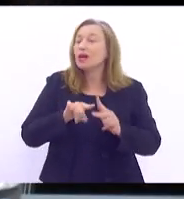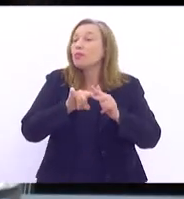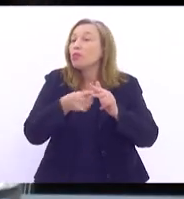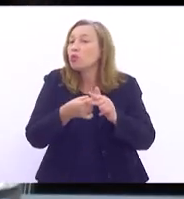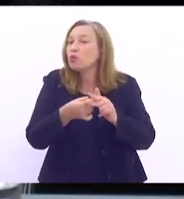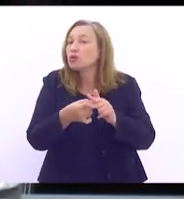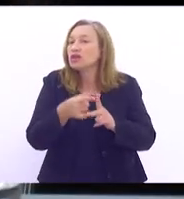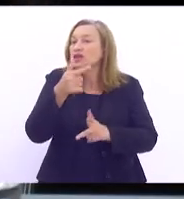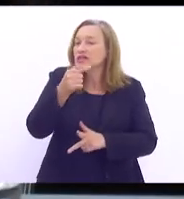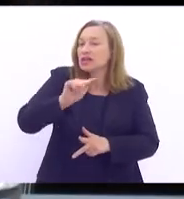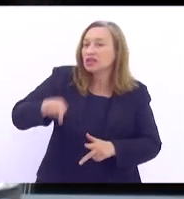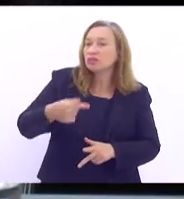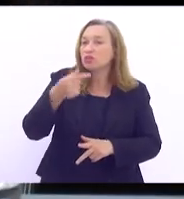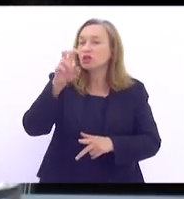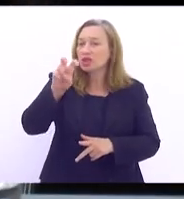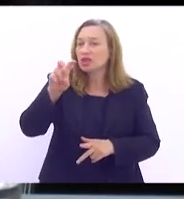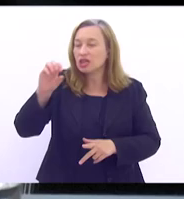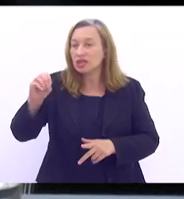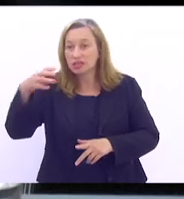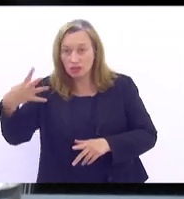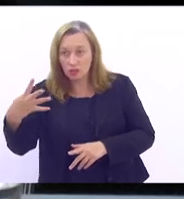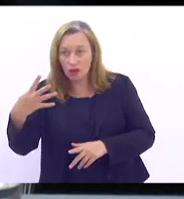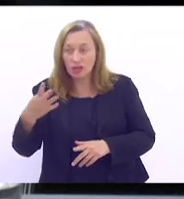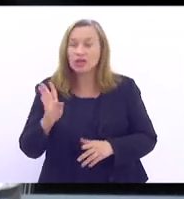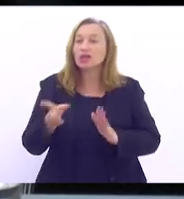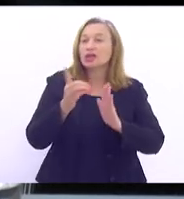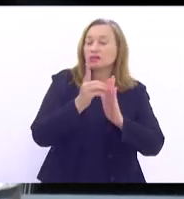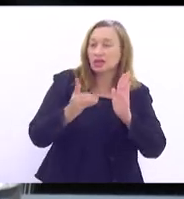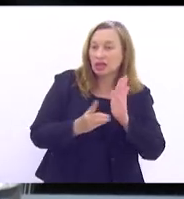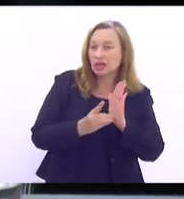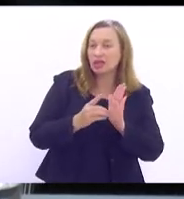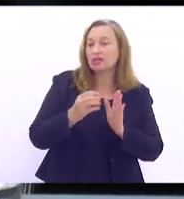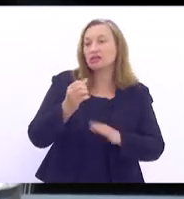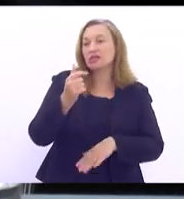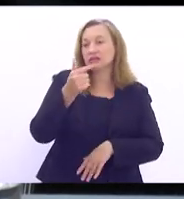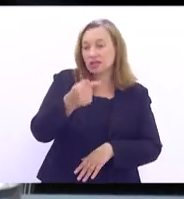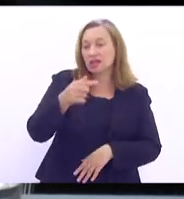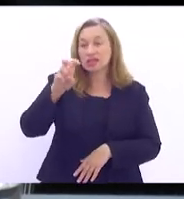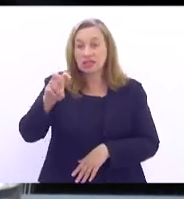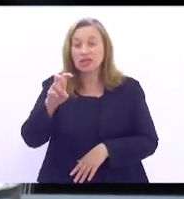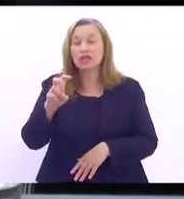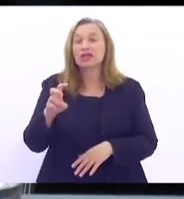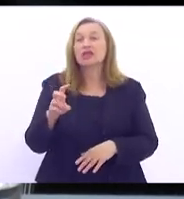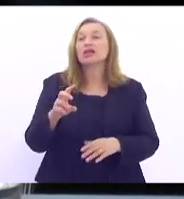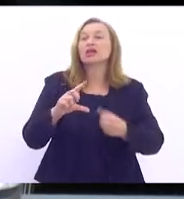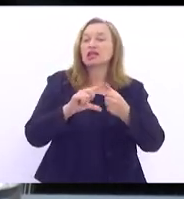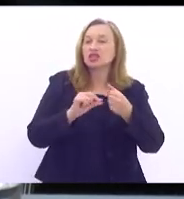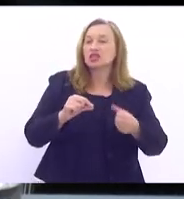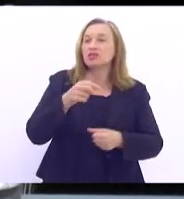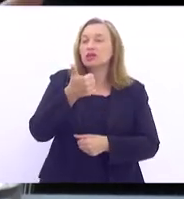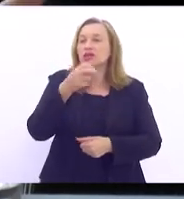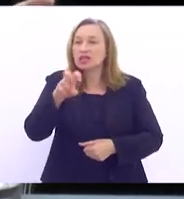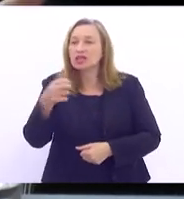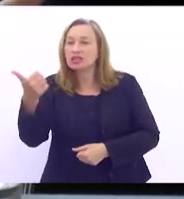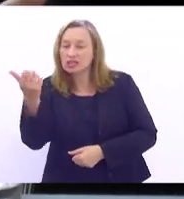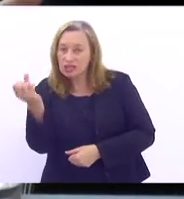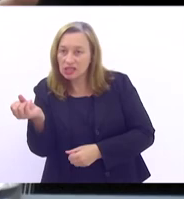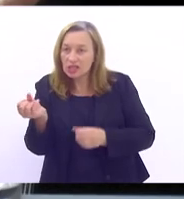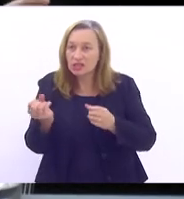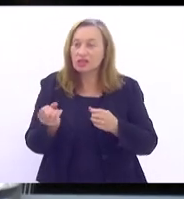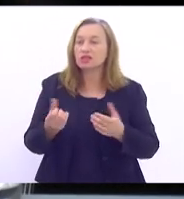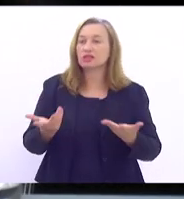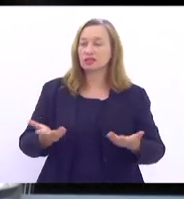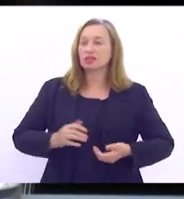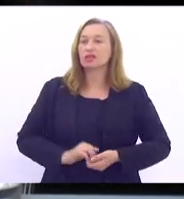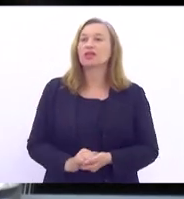na 7.504, que alterou o Decreto-Lei 7.5, estes artigos 15 e 16 para ampliar.